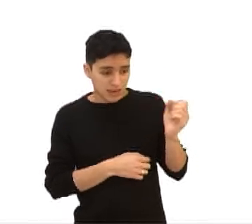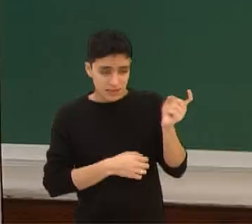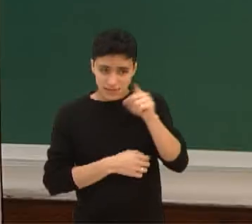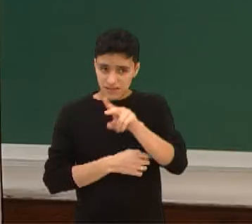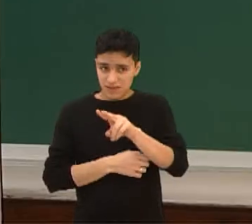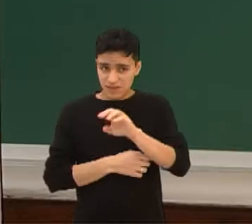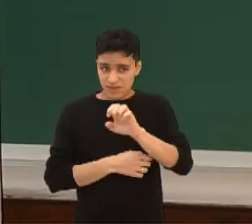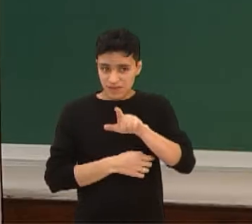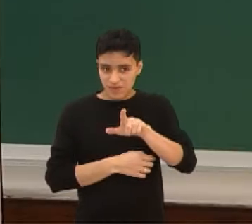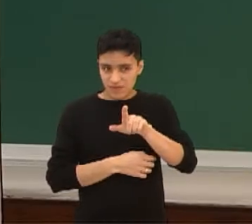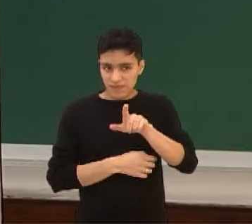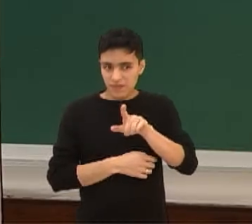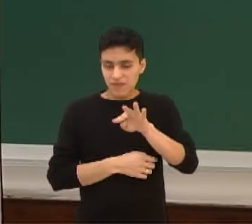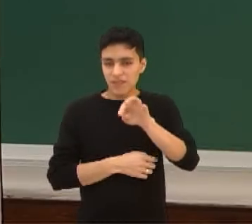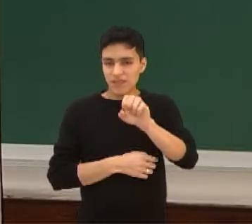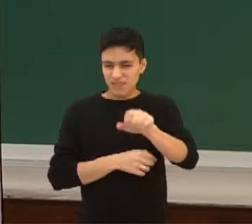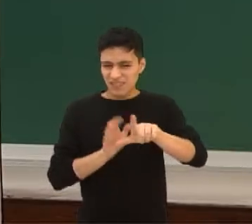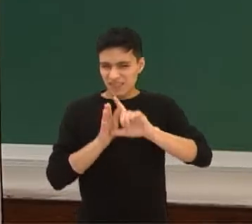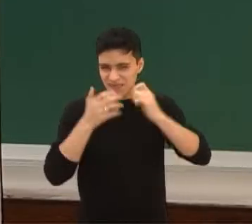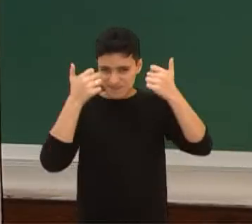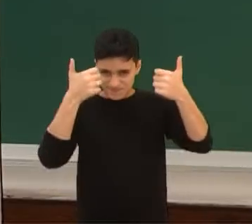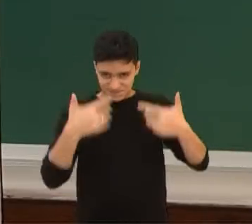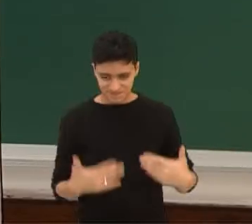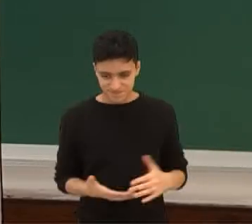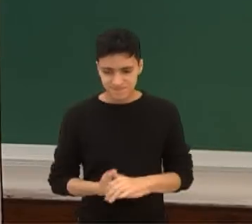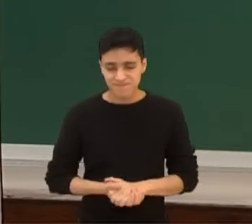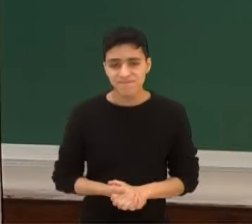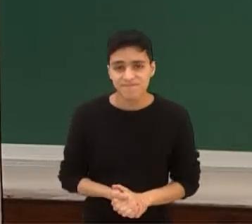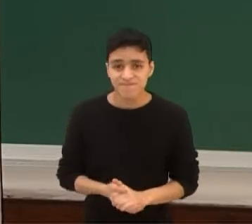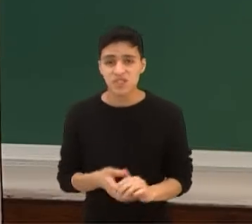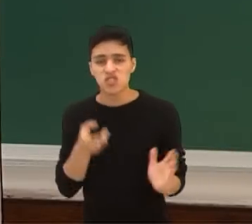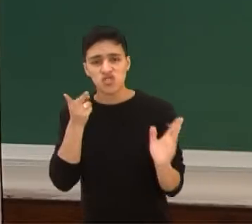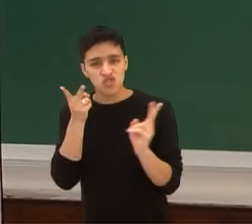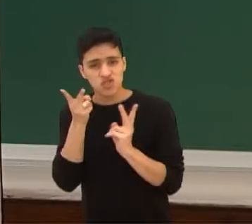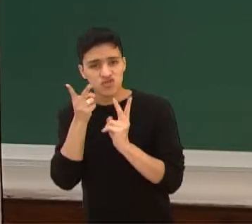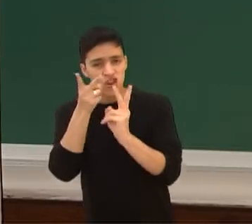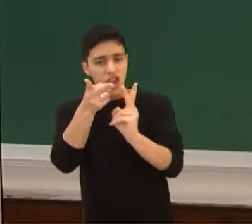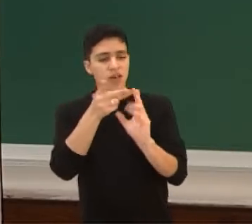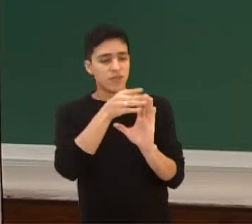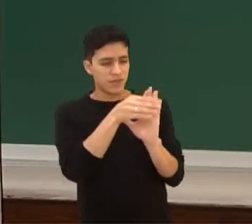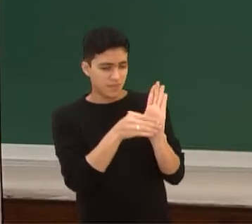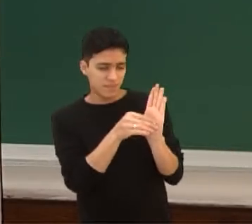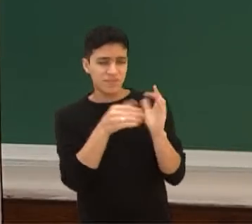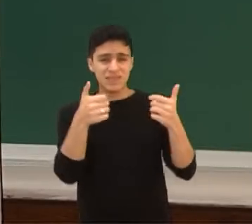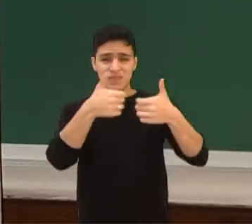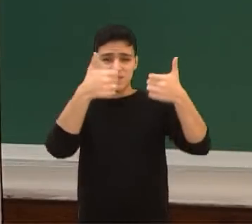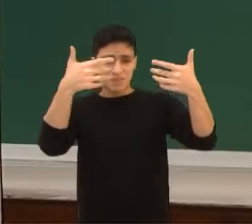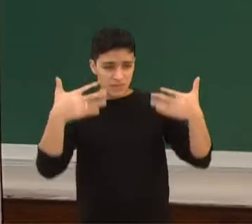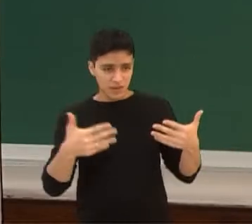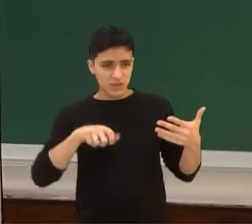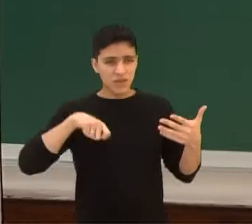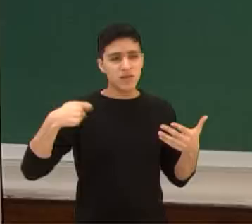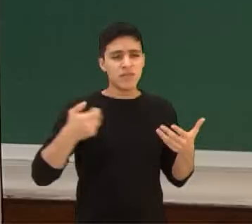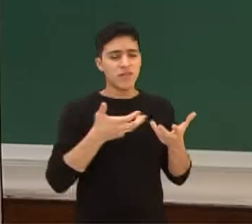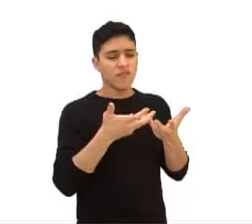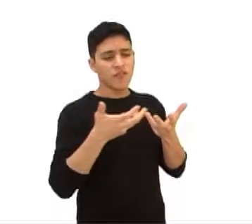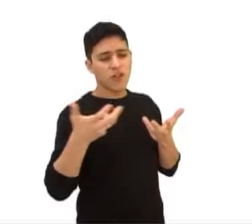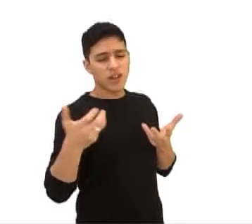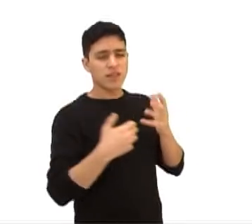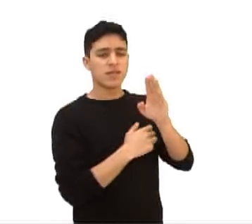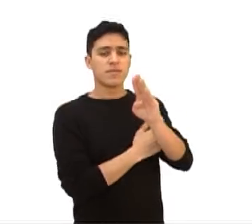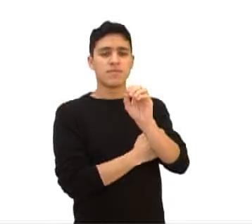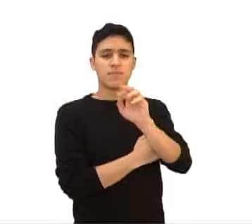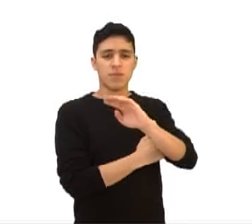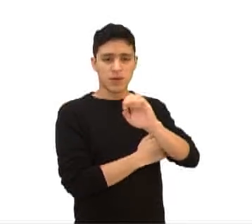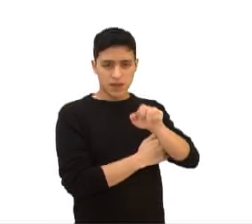gente já falou anteriormente aqui. Dando continuidade, nós vamos falar um pouco sobre floresta boreal. Observe essa